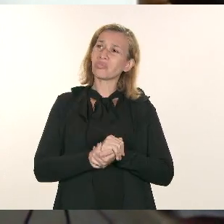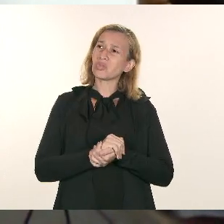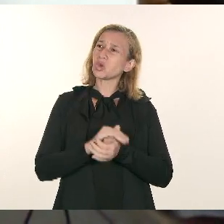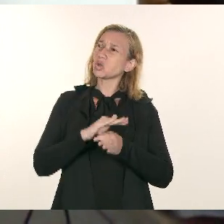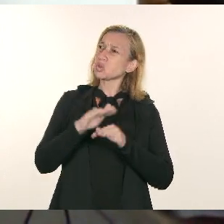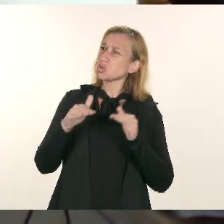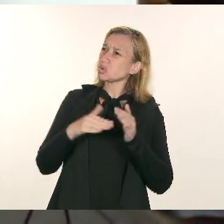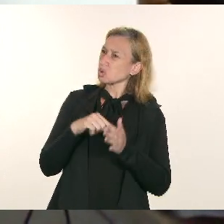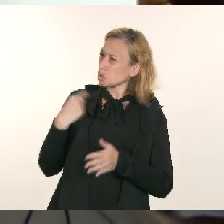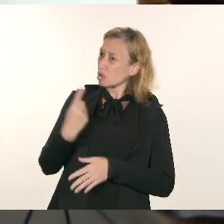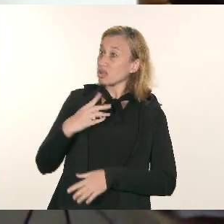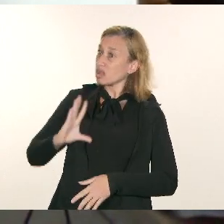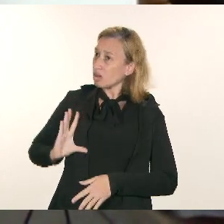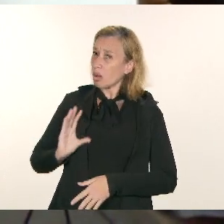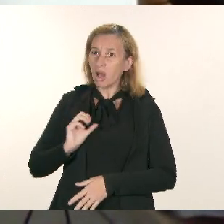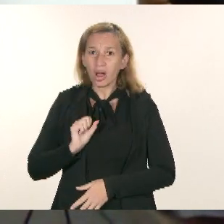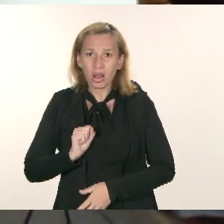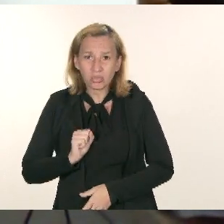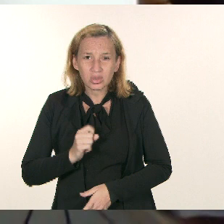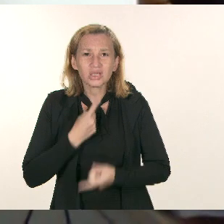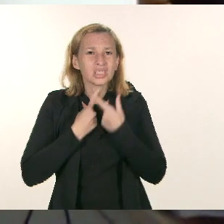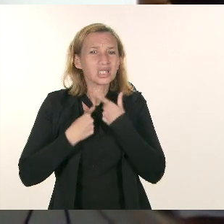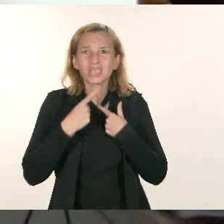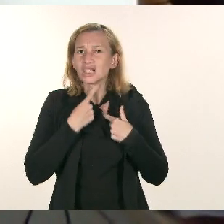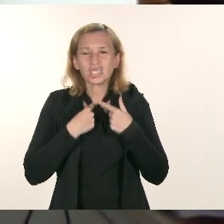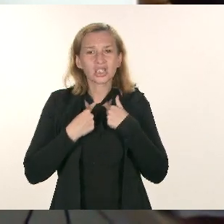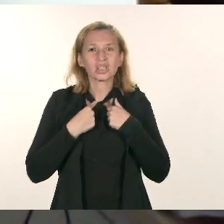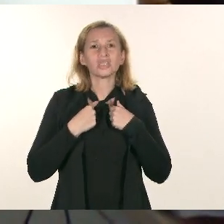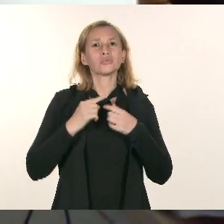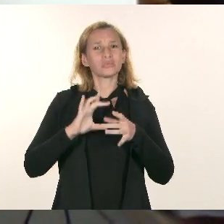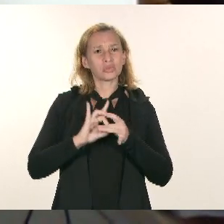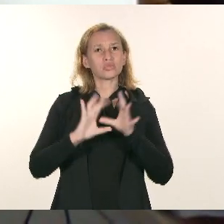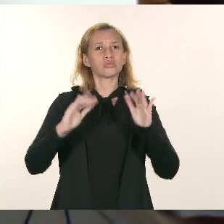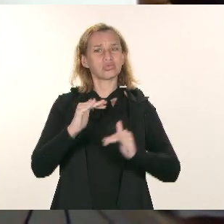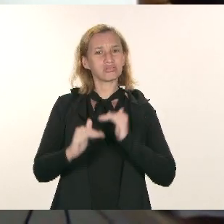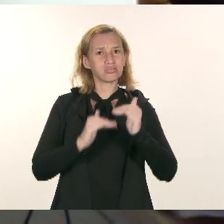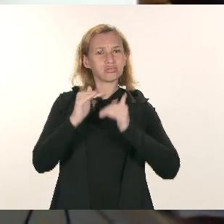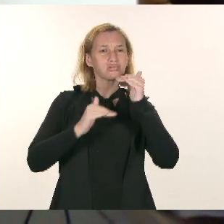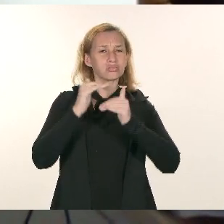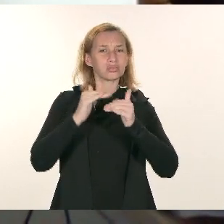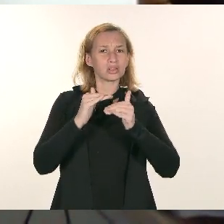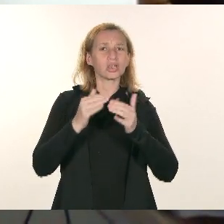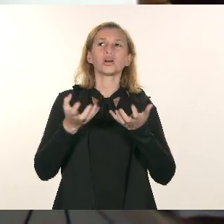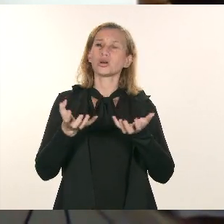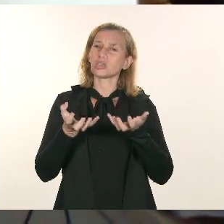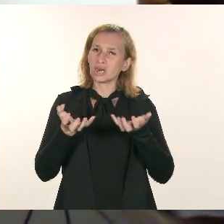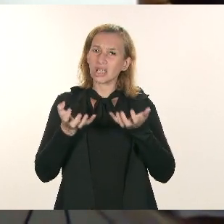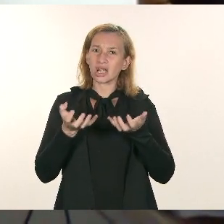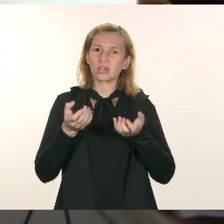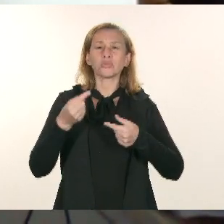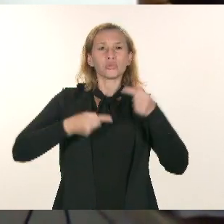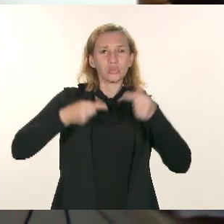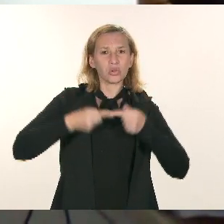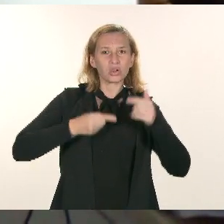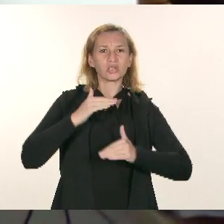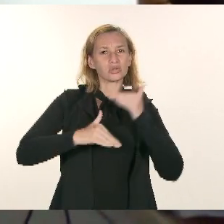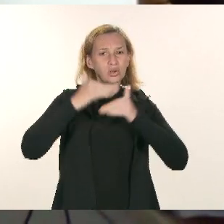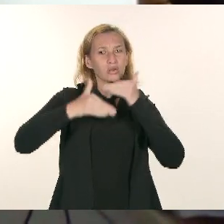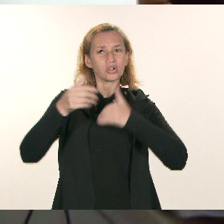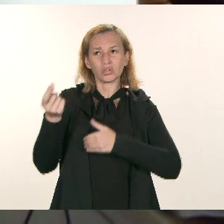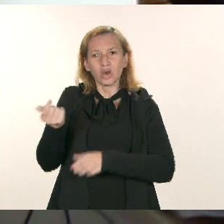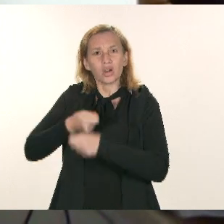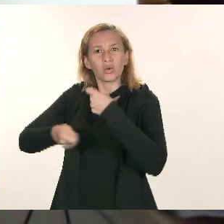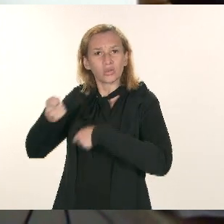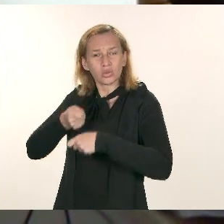todos nós amamos e desejamos o progresso, que todos nós queremos política de desenvolvimento econômico e